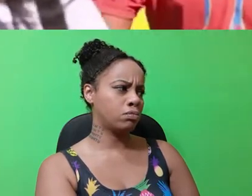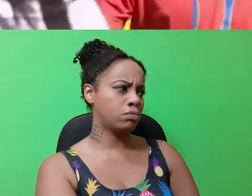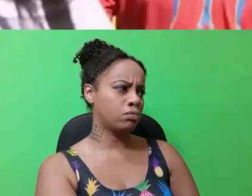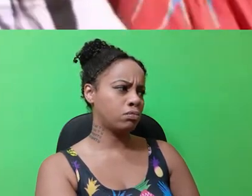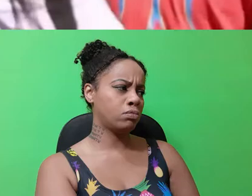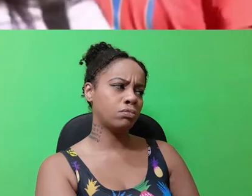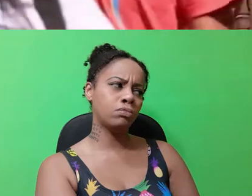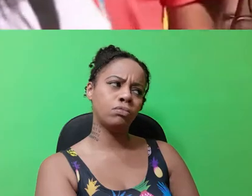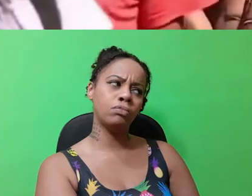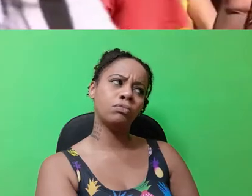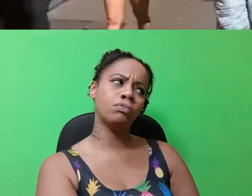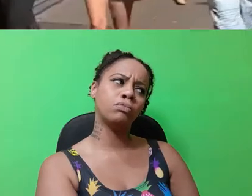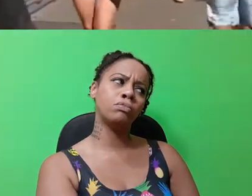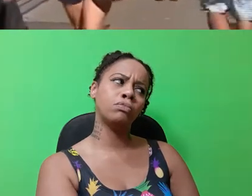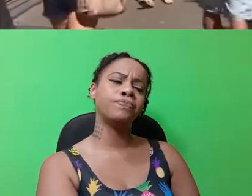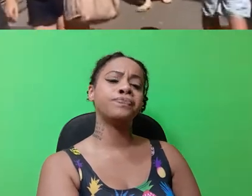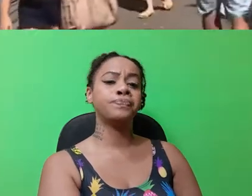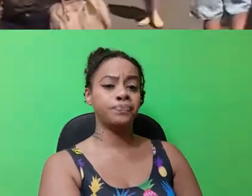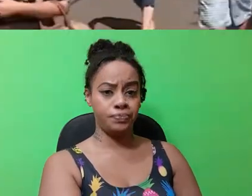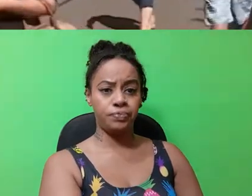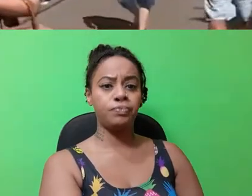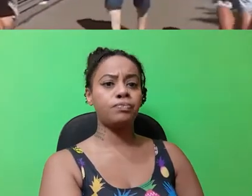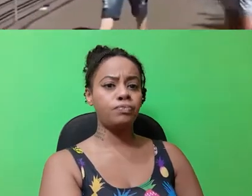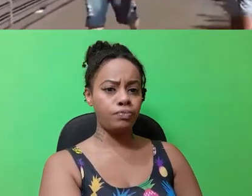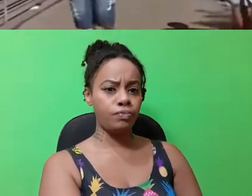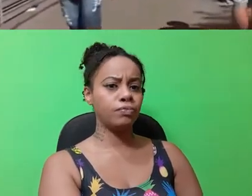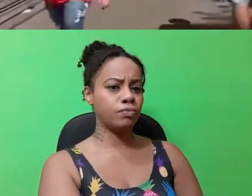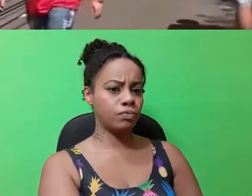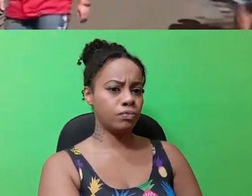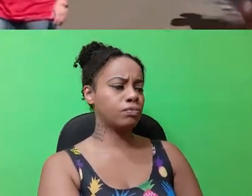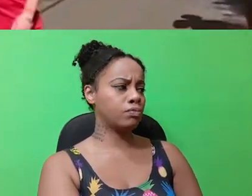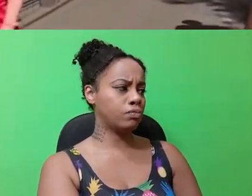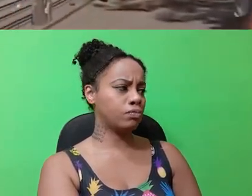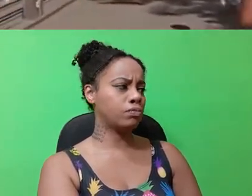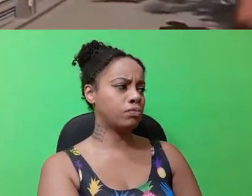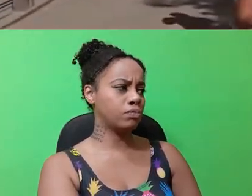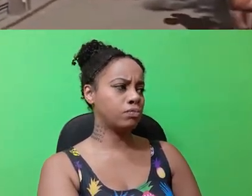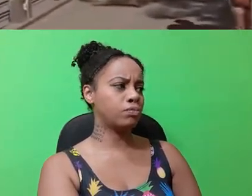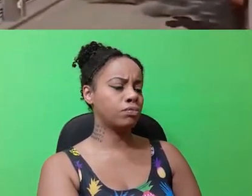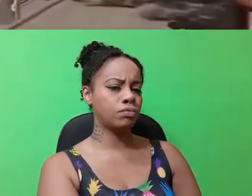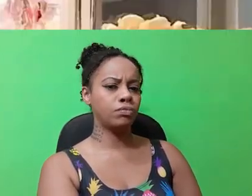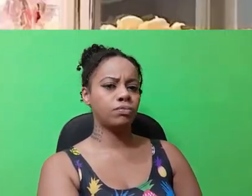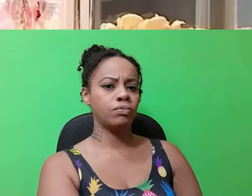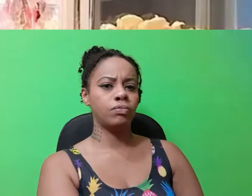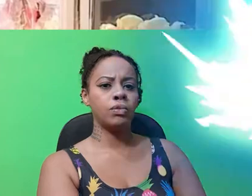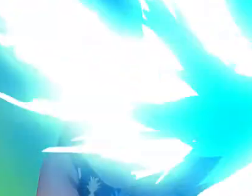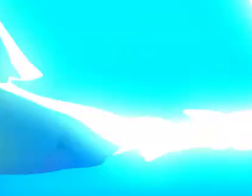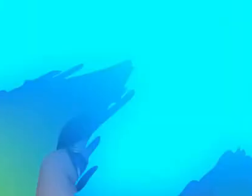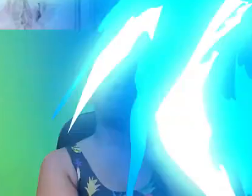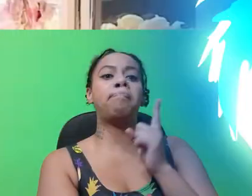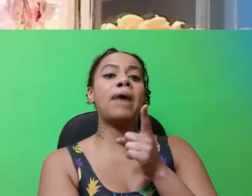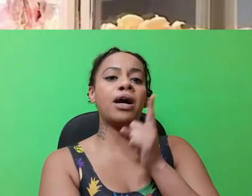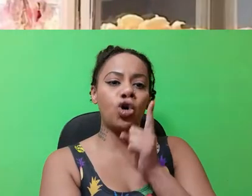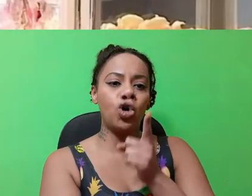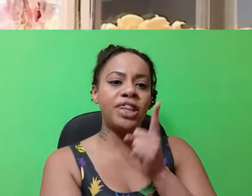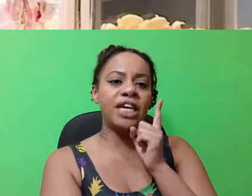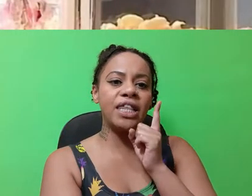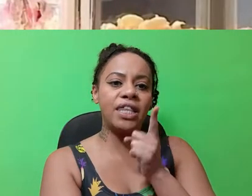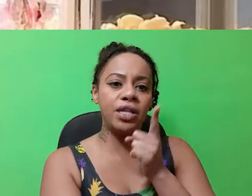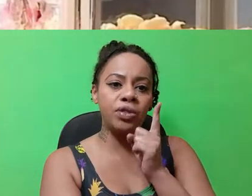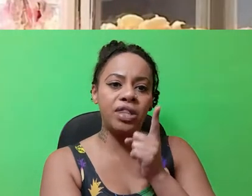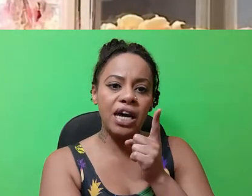de R$ 500. Mas de última hora, o governo federal recuou e aceitou pagar R$ 600.